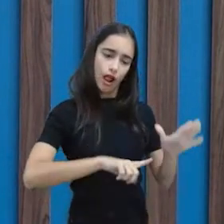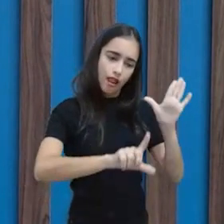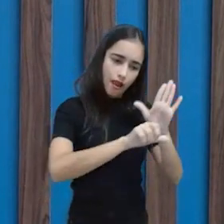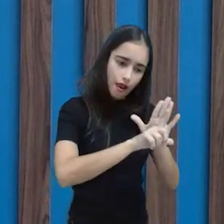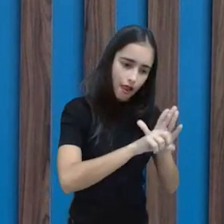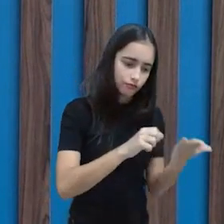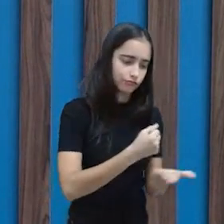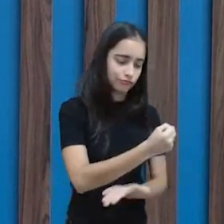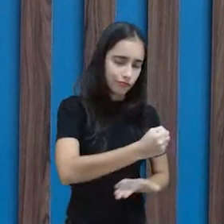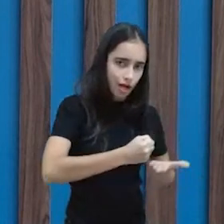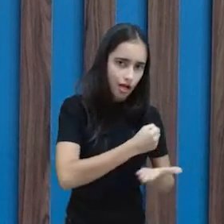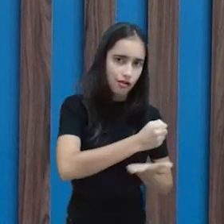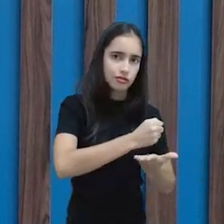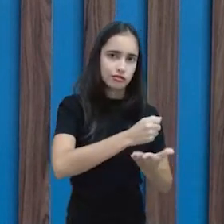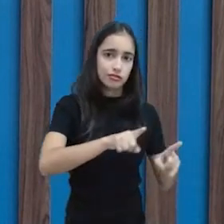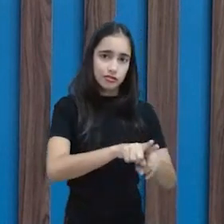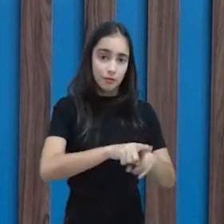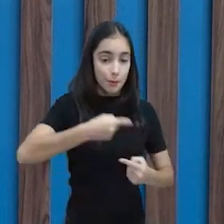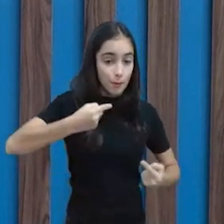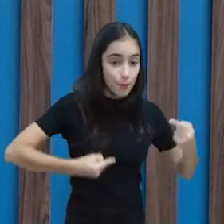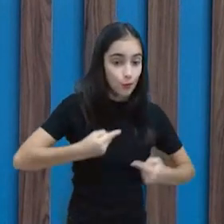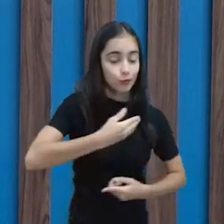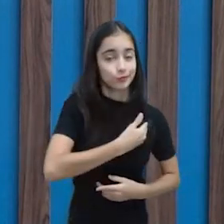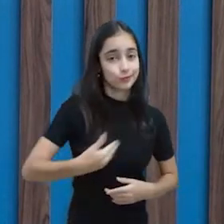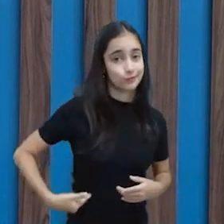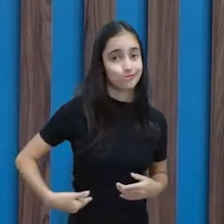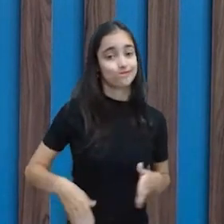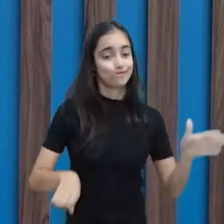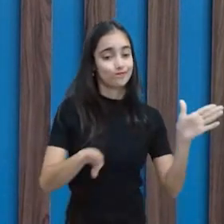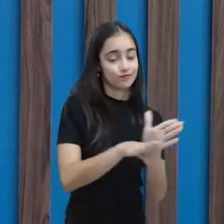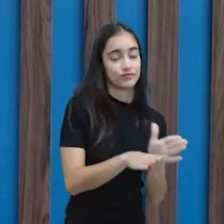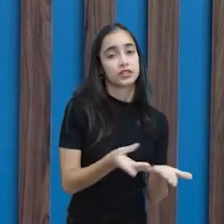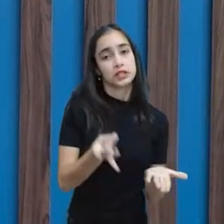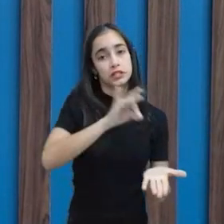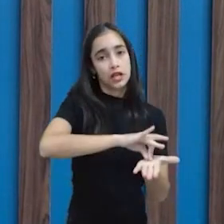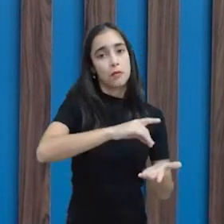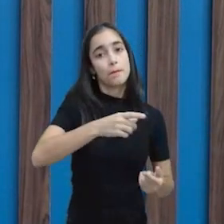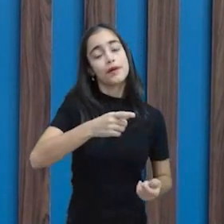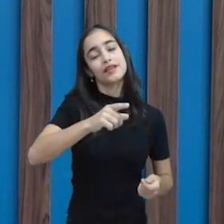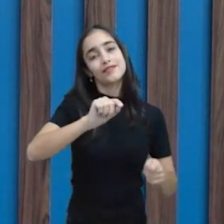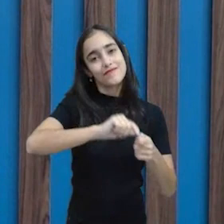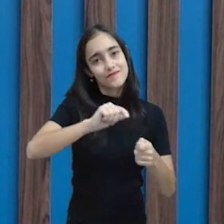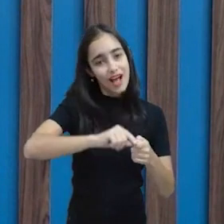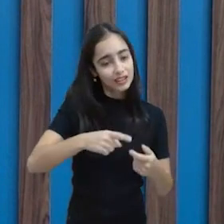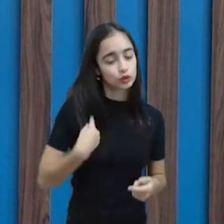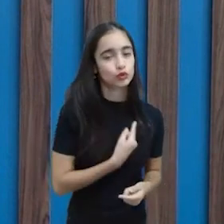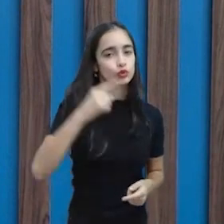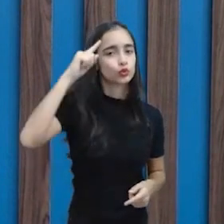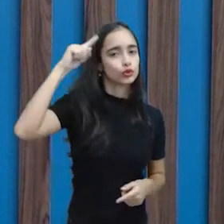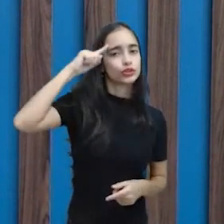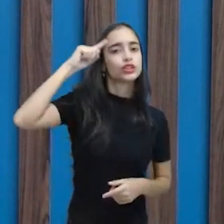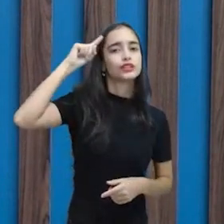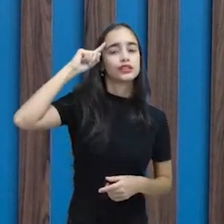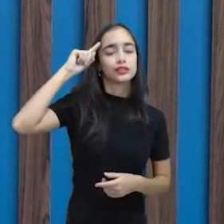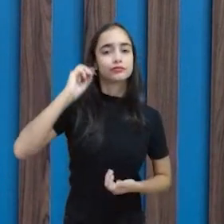uma base e essas políticas públicas virem e serem realmente realizadas no nosso cotidiano, né? E